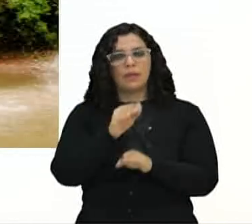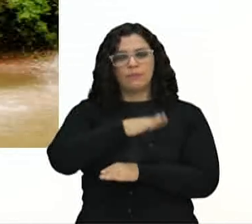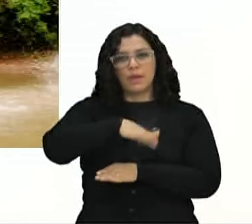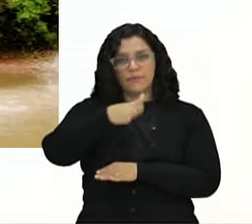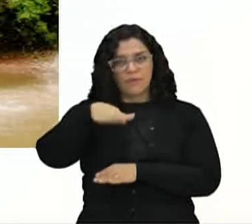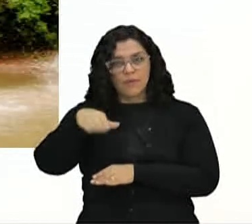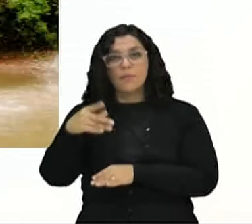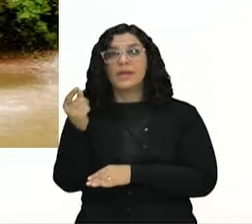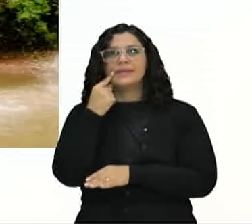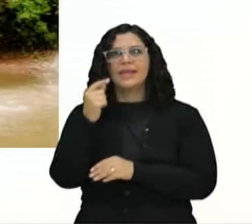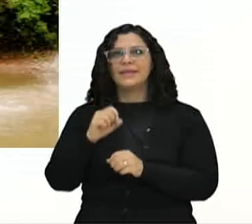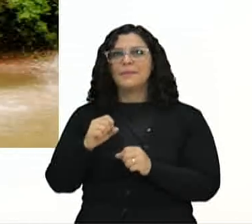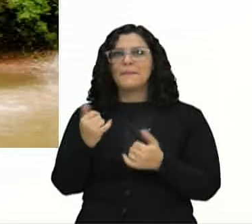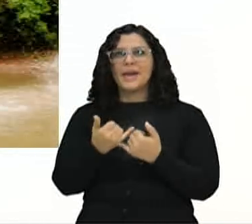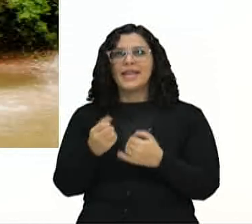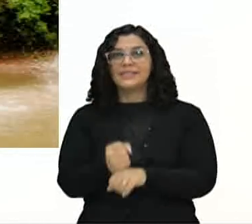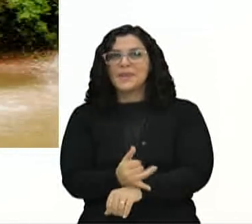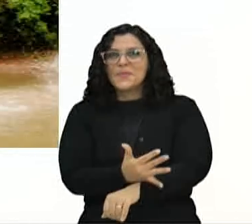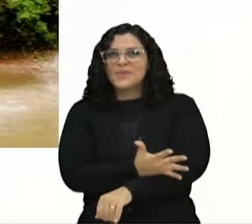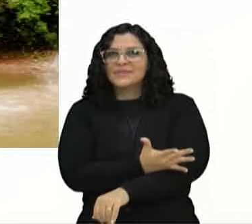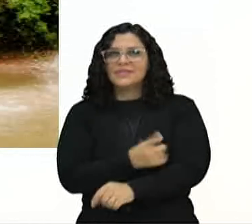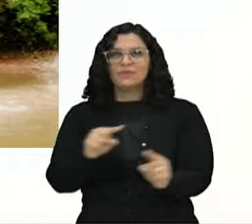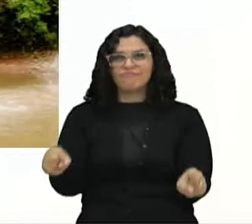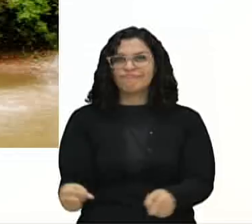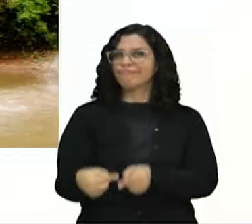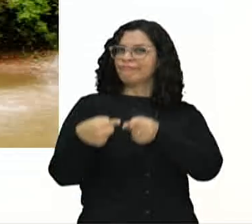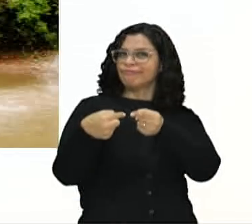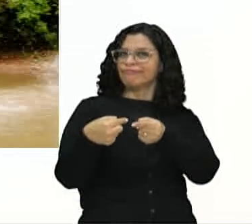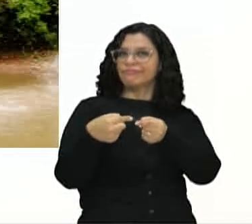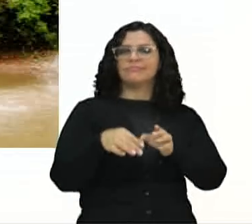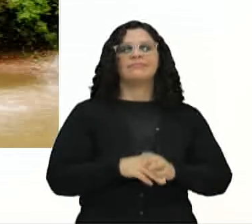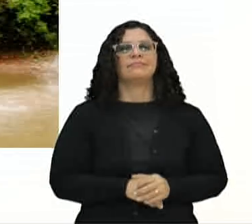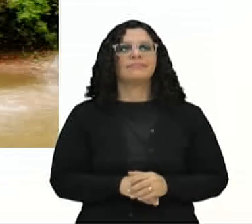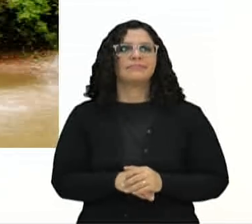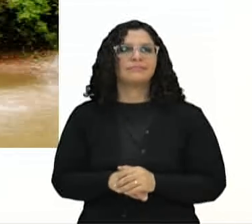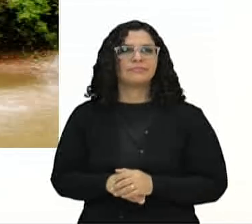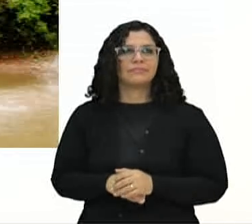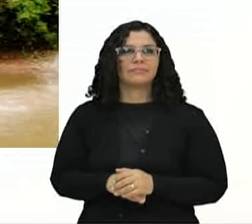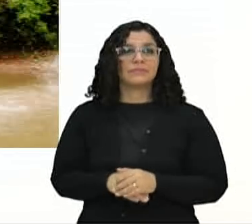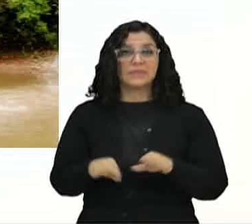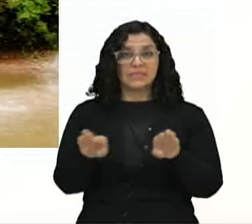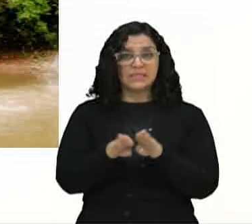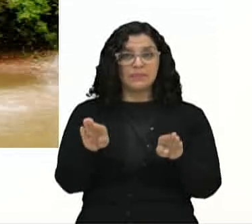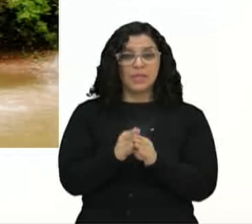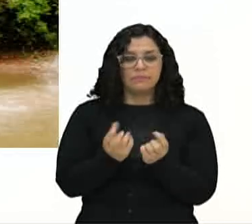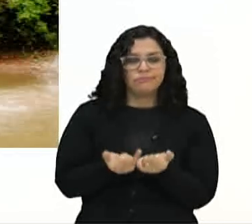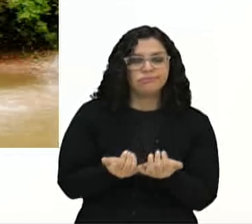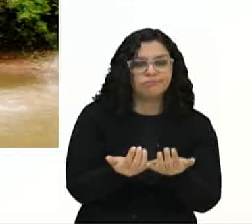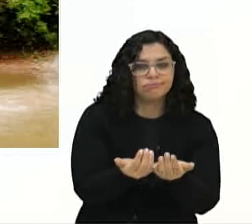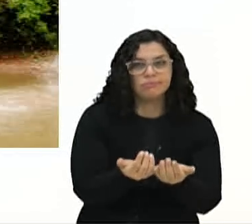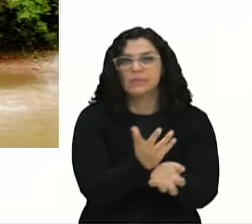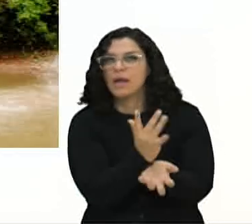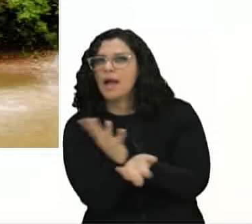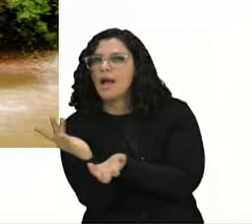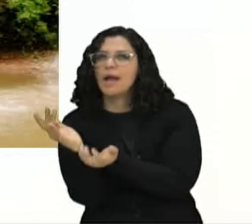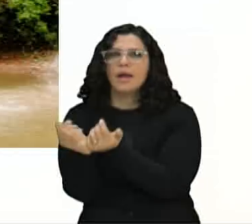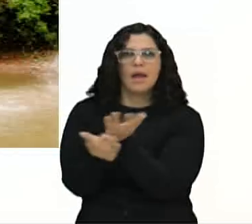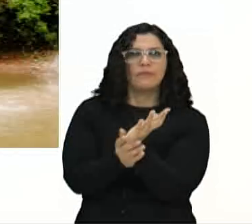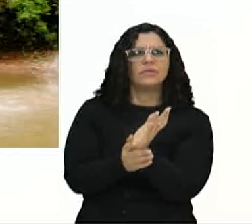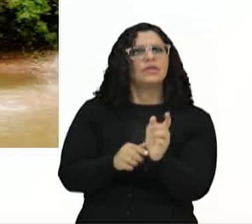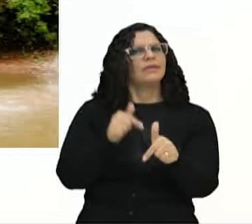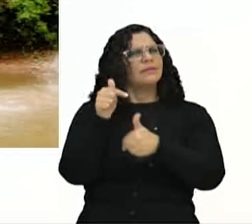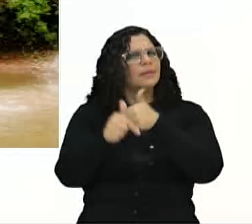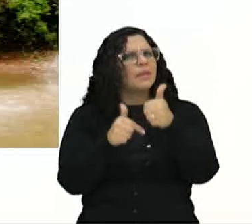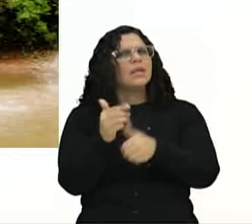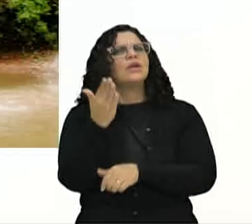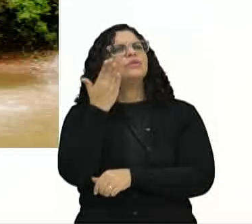relevo, para ter aquele desafio que a gente falou, né? E de vegetação. Então, você já está trabalhando